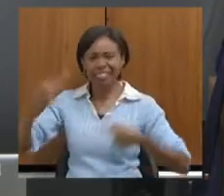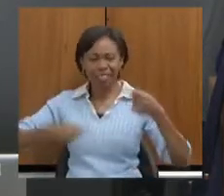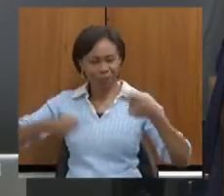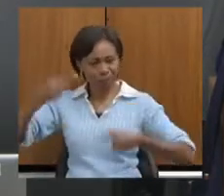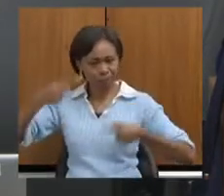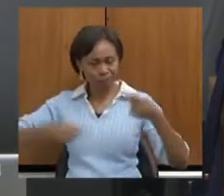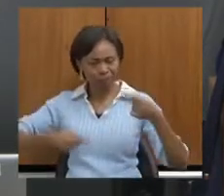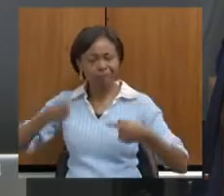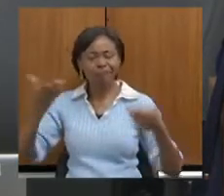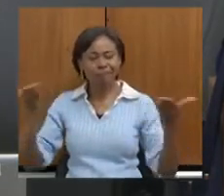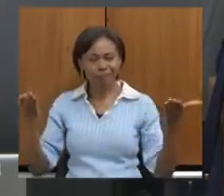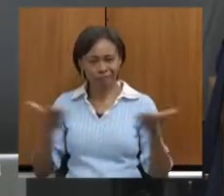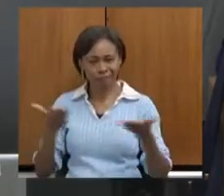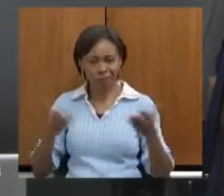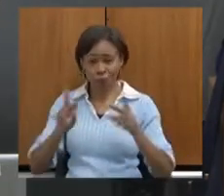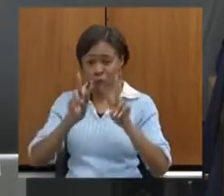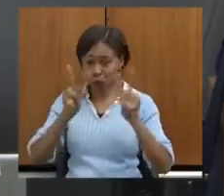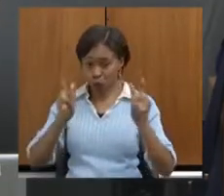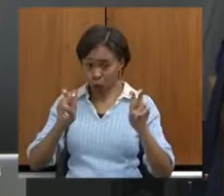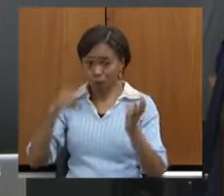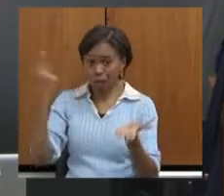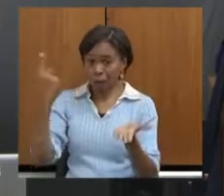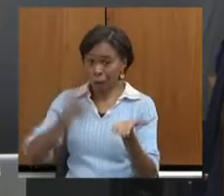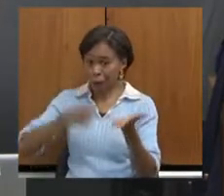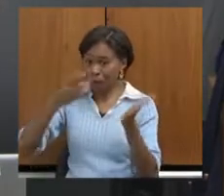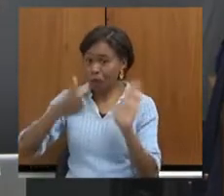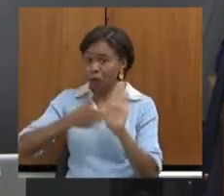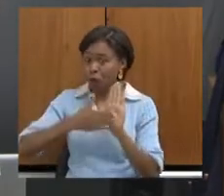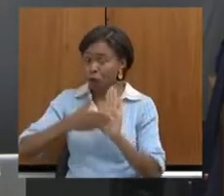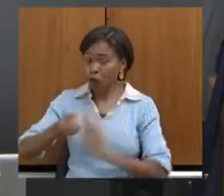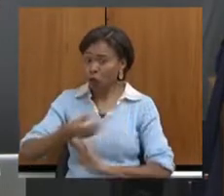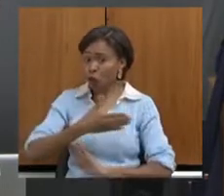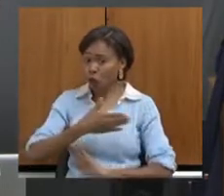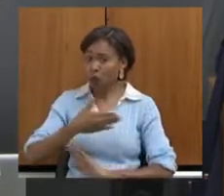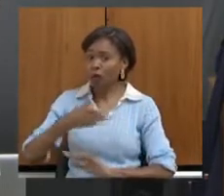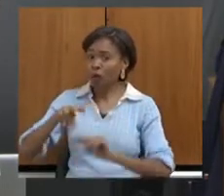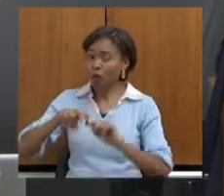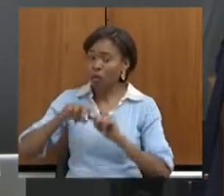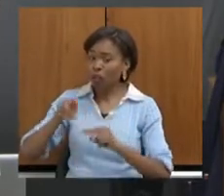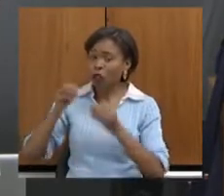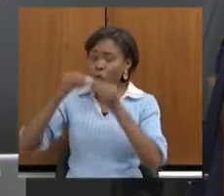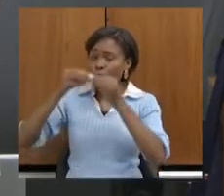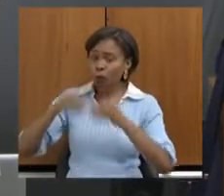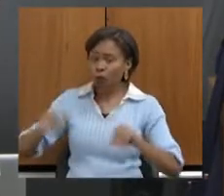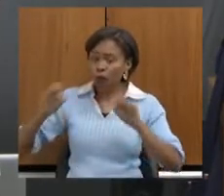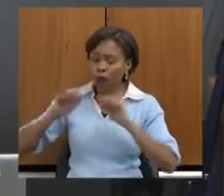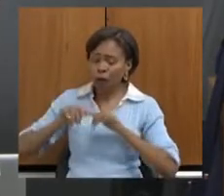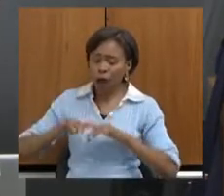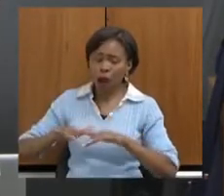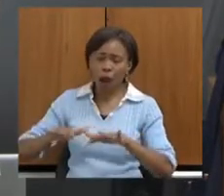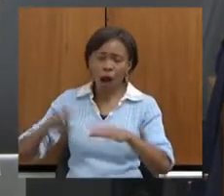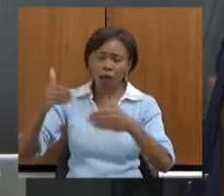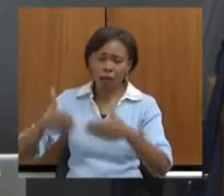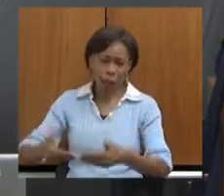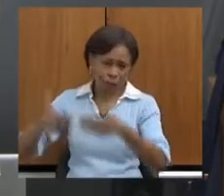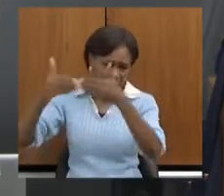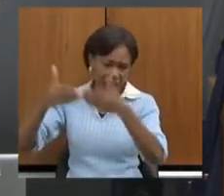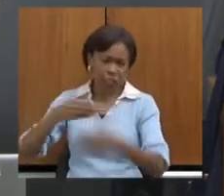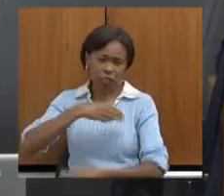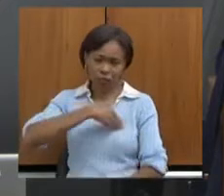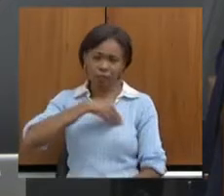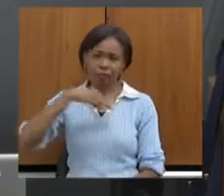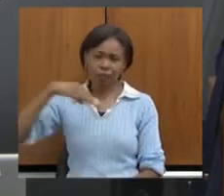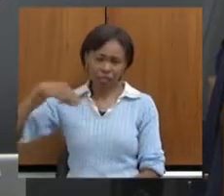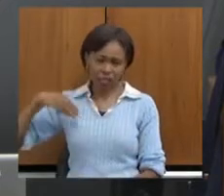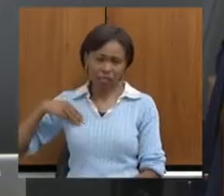público que nós estamos fazendo sobre a repactuação dos danos causados por um rompimento da